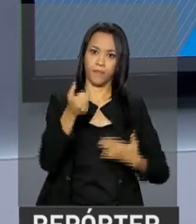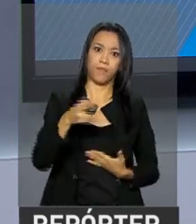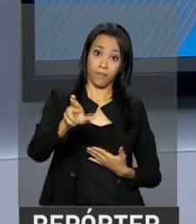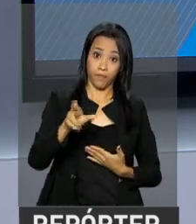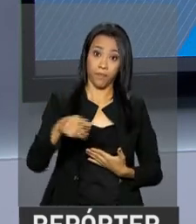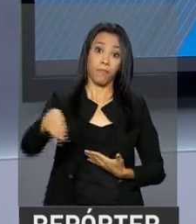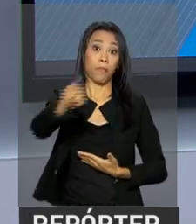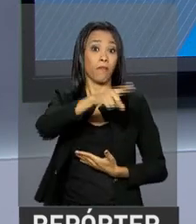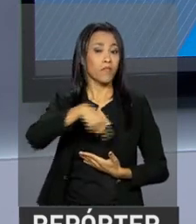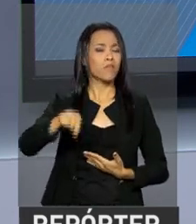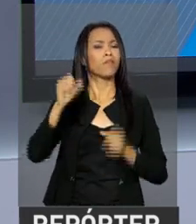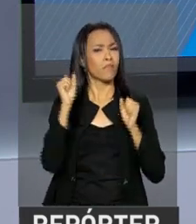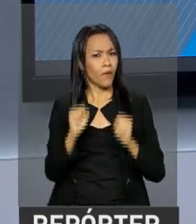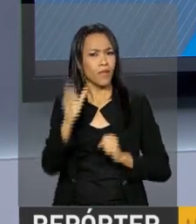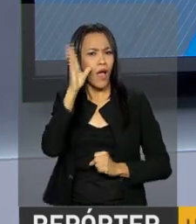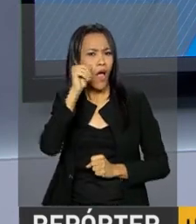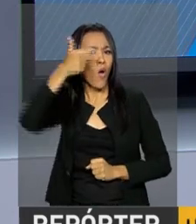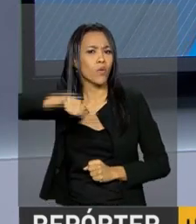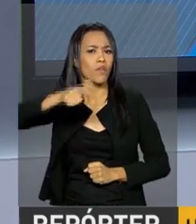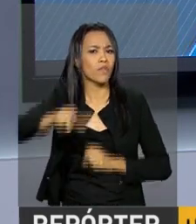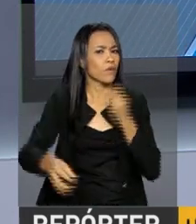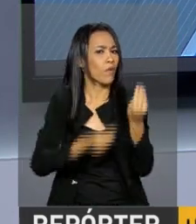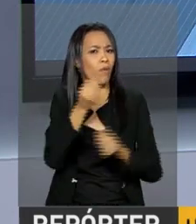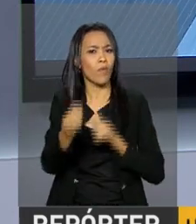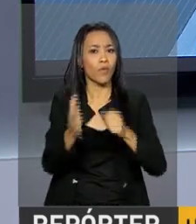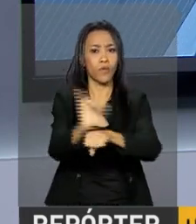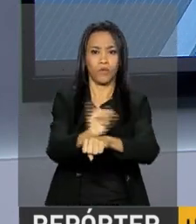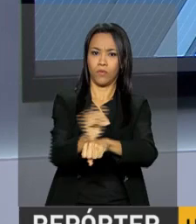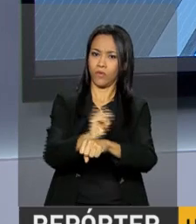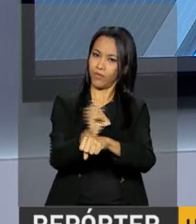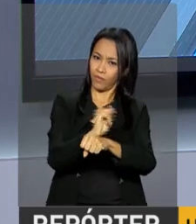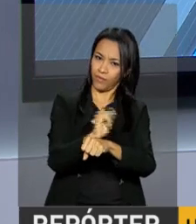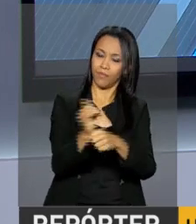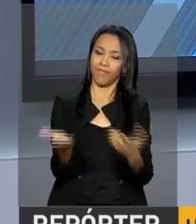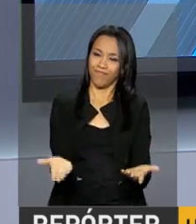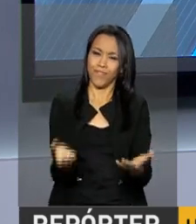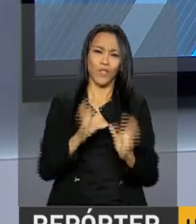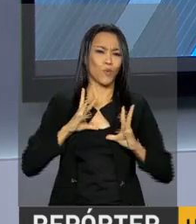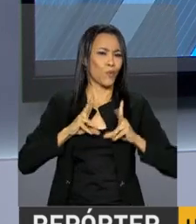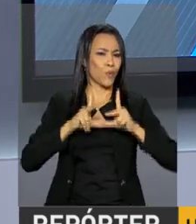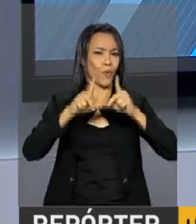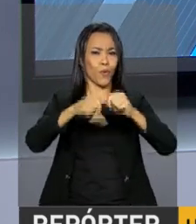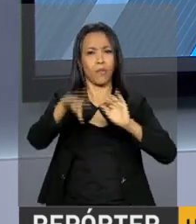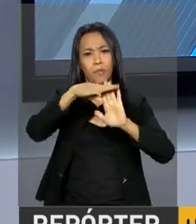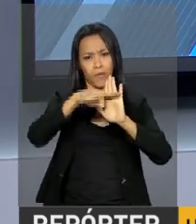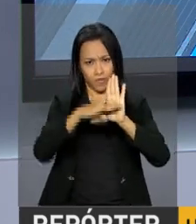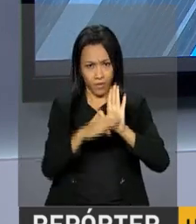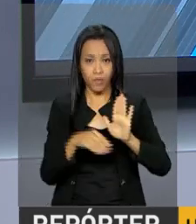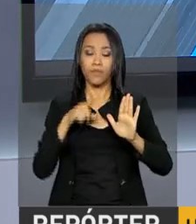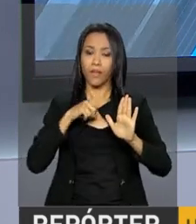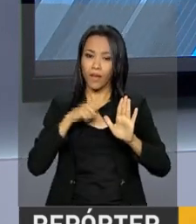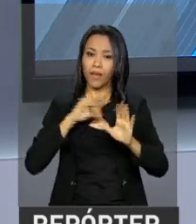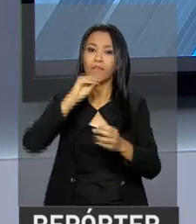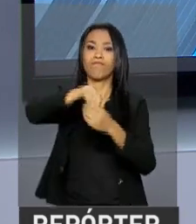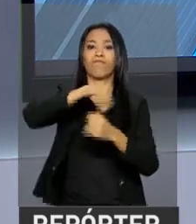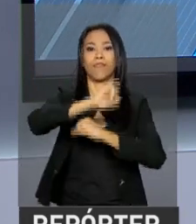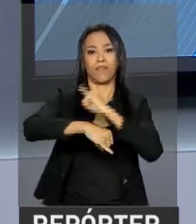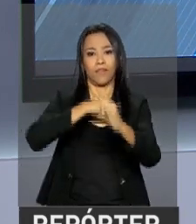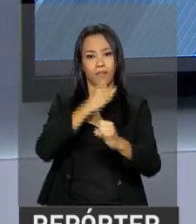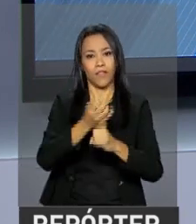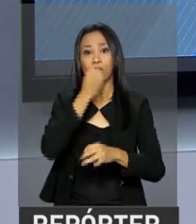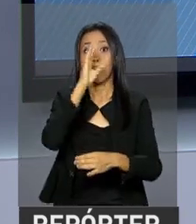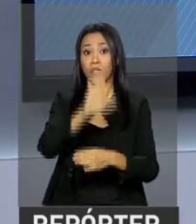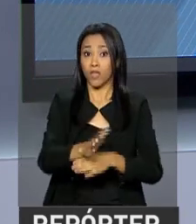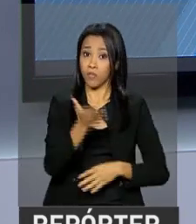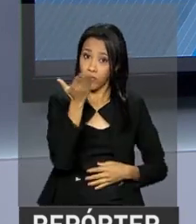nbr você pode rever as reportagens no nosso canal no youtube toda a nossa programação também está na internet uma